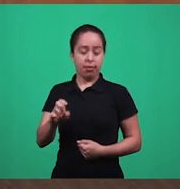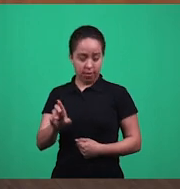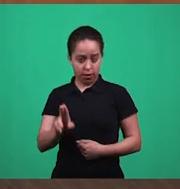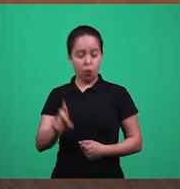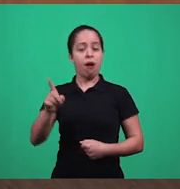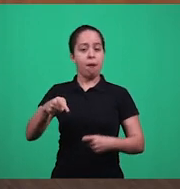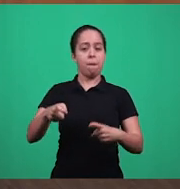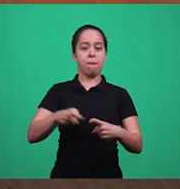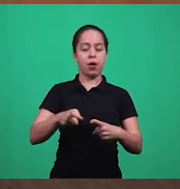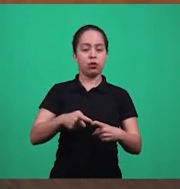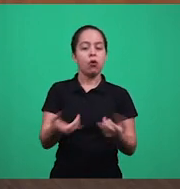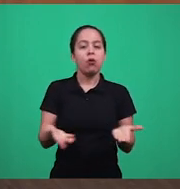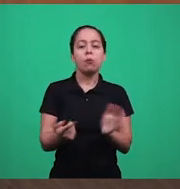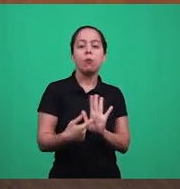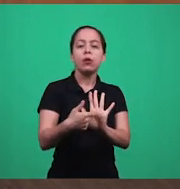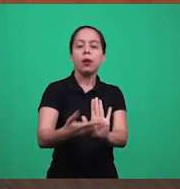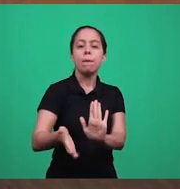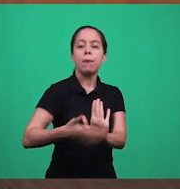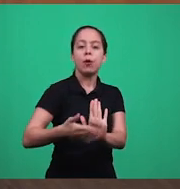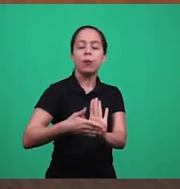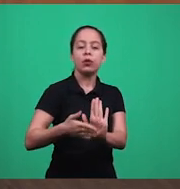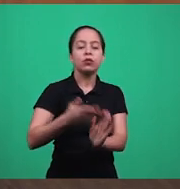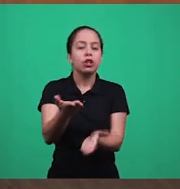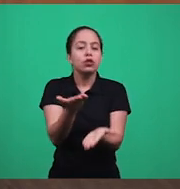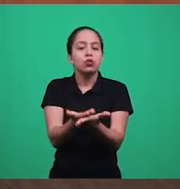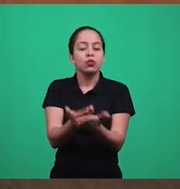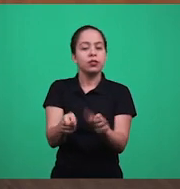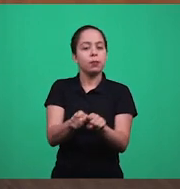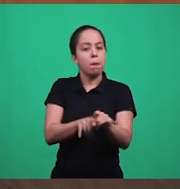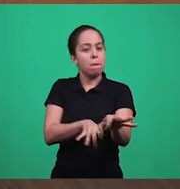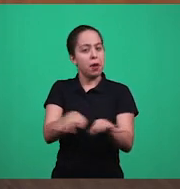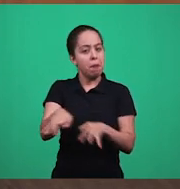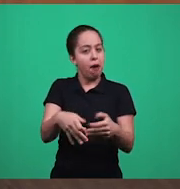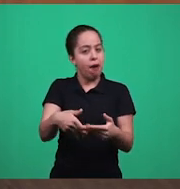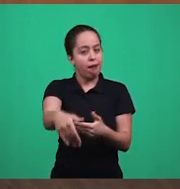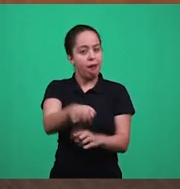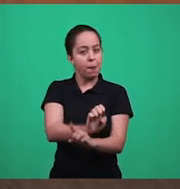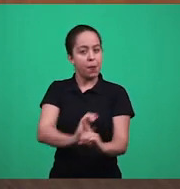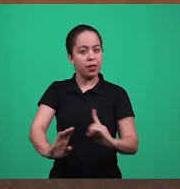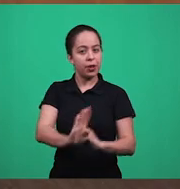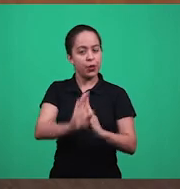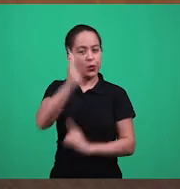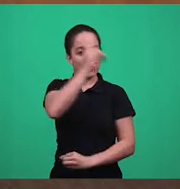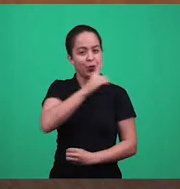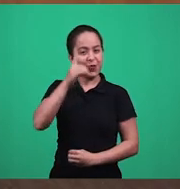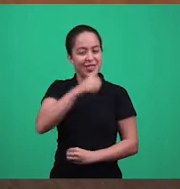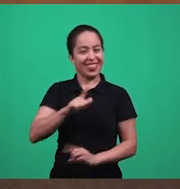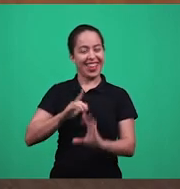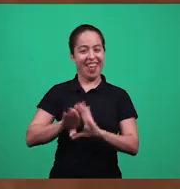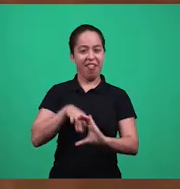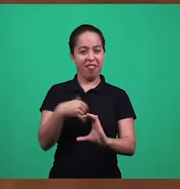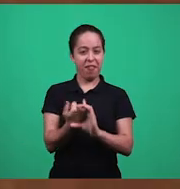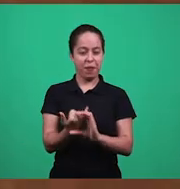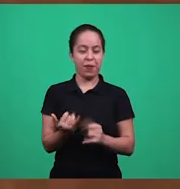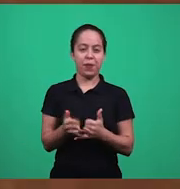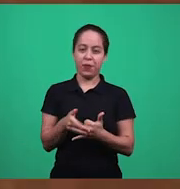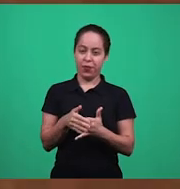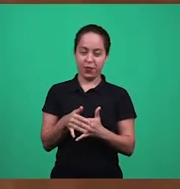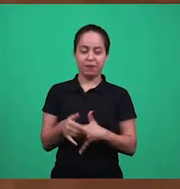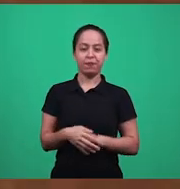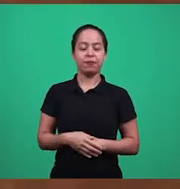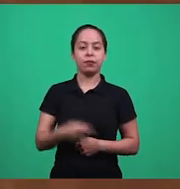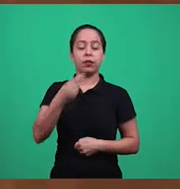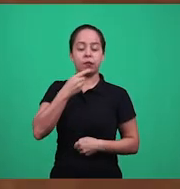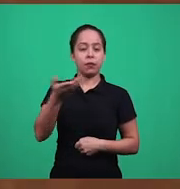proposta para que você estude e se prepare para a Escola Bíblica Dominical deste domingo no nosso canal do YouTube. Na semana